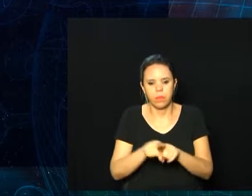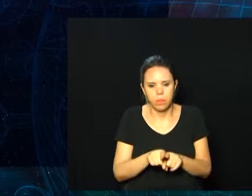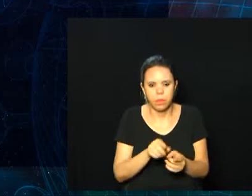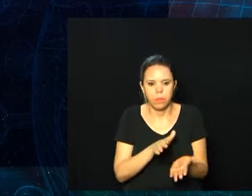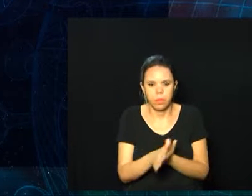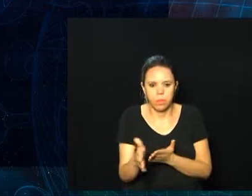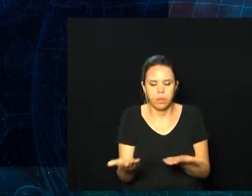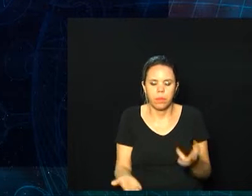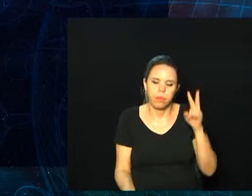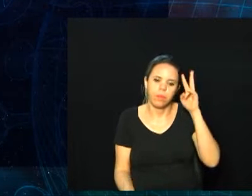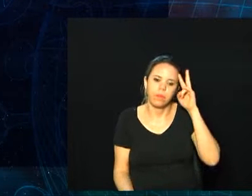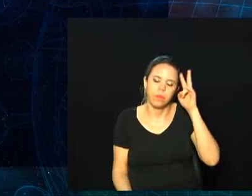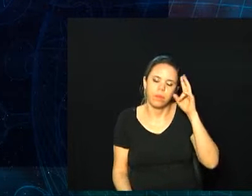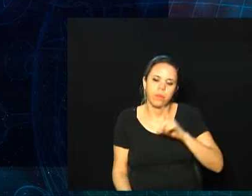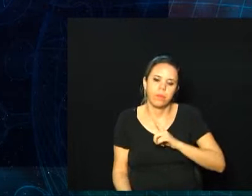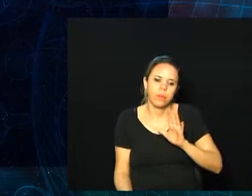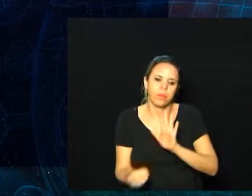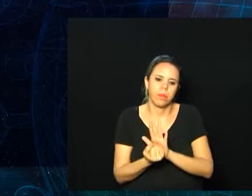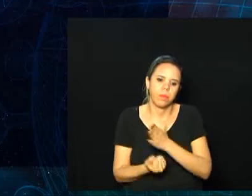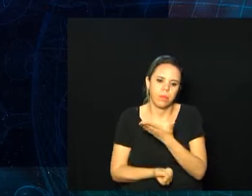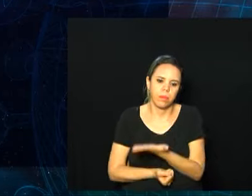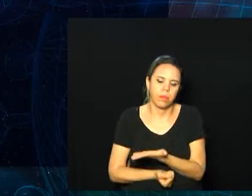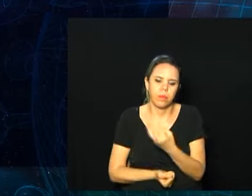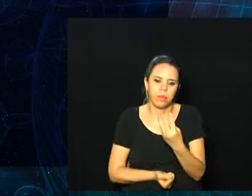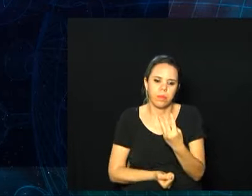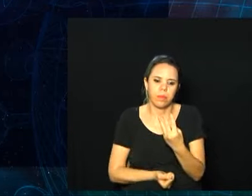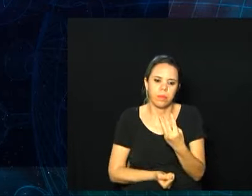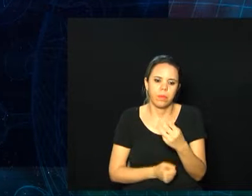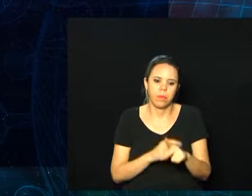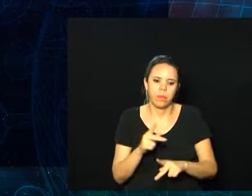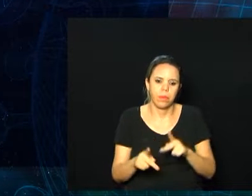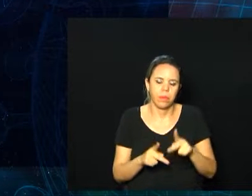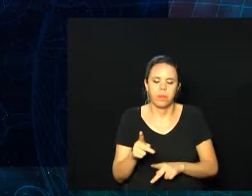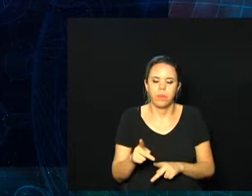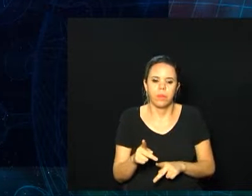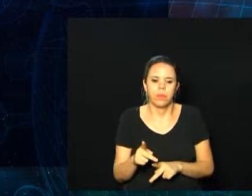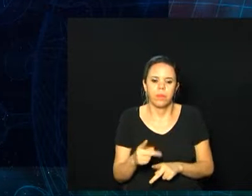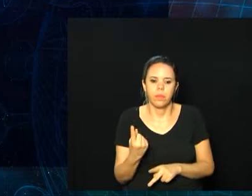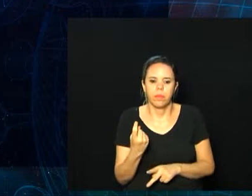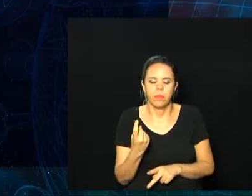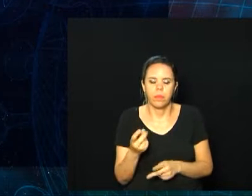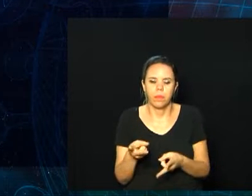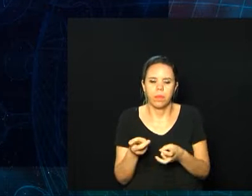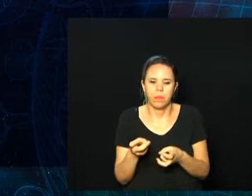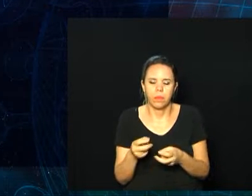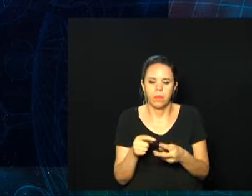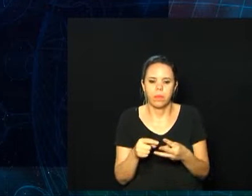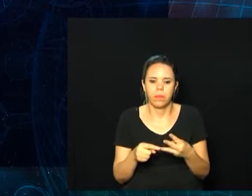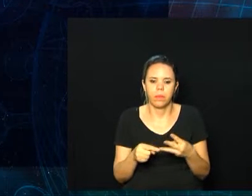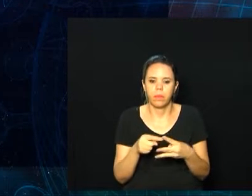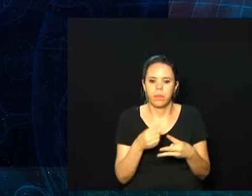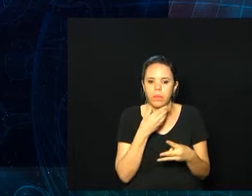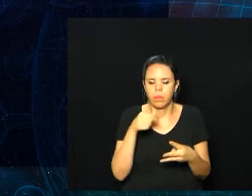emitido, nesta segunda-feira, nós temos o registro de 3 vítimas. com uma observação. Uma delas, que é um